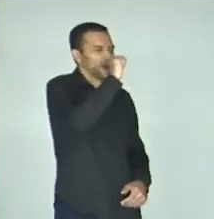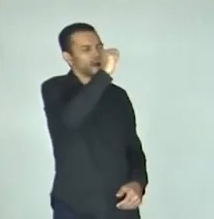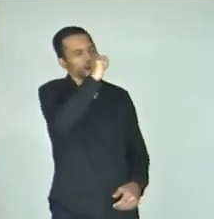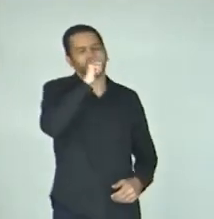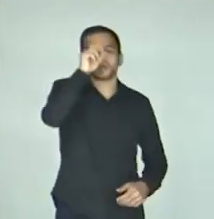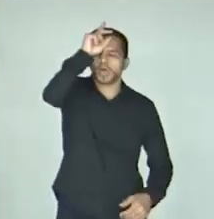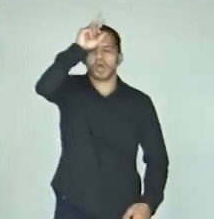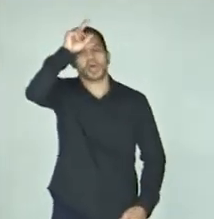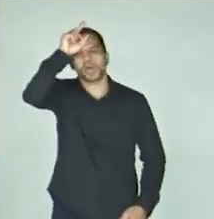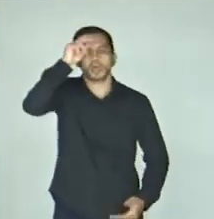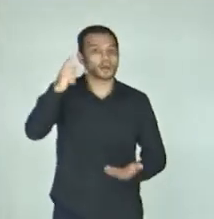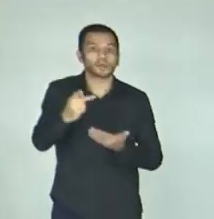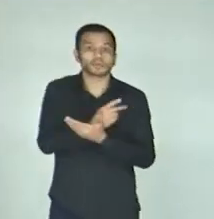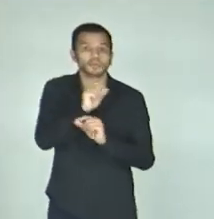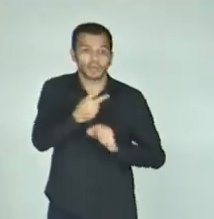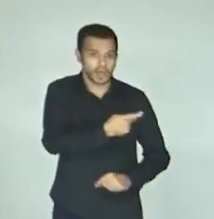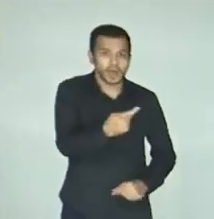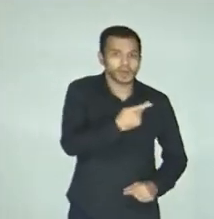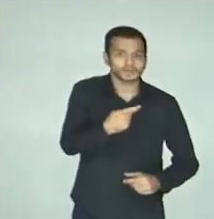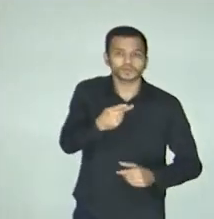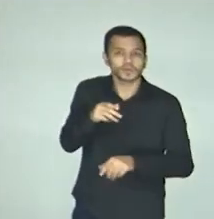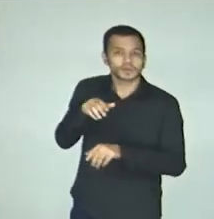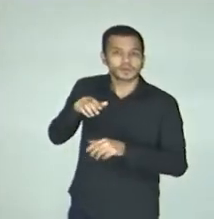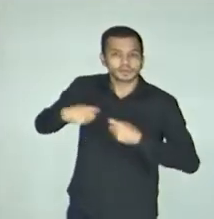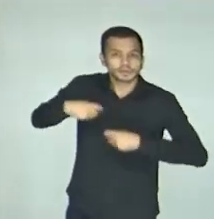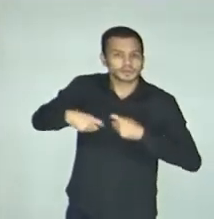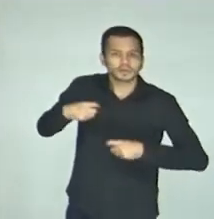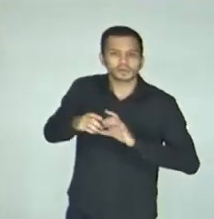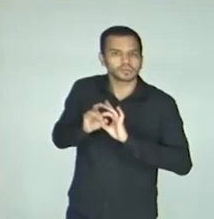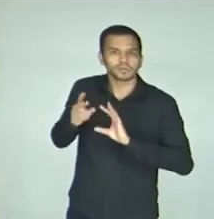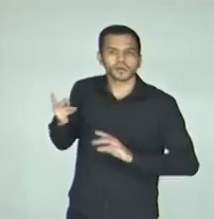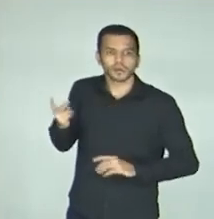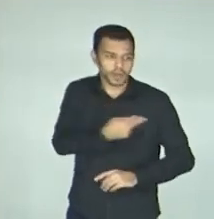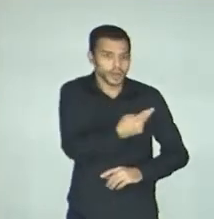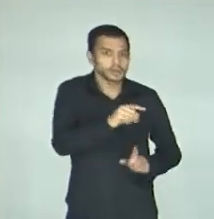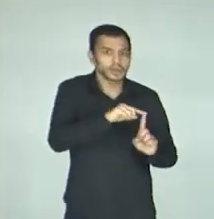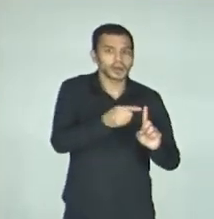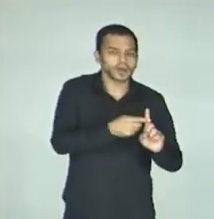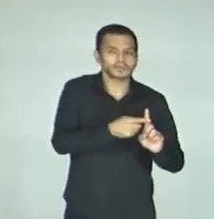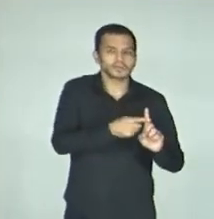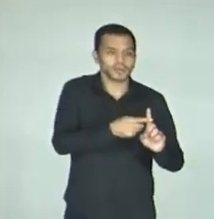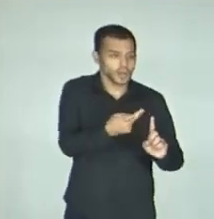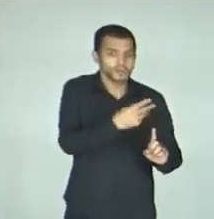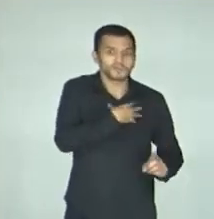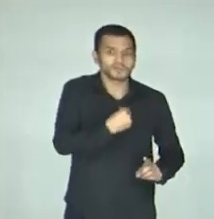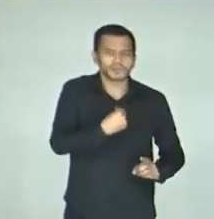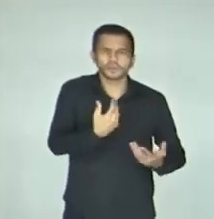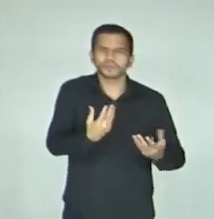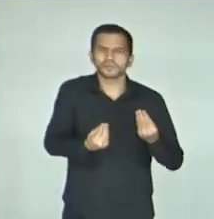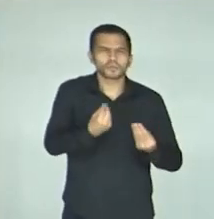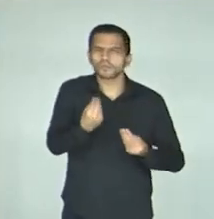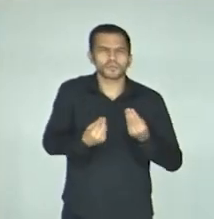seguinte se deita com o pai e embriagado também vai engravidar segunda filha olha a